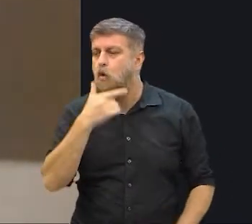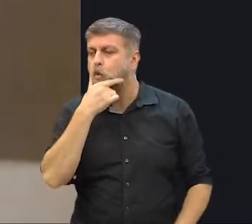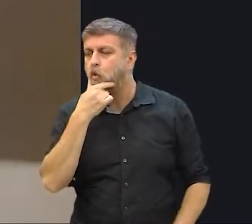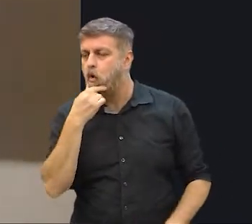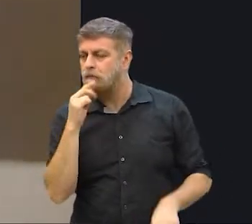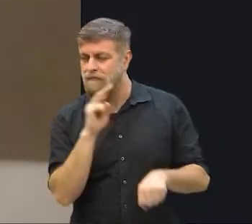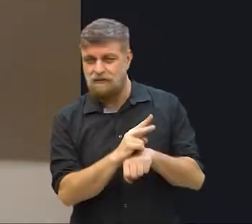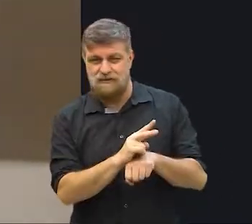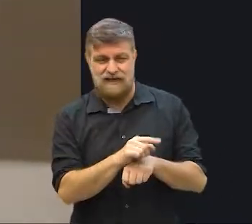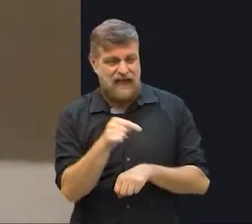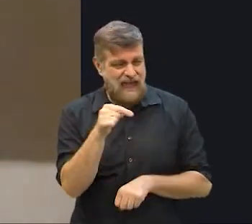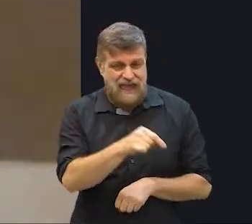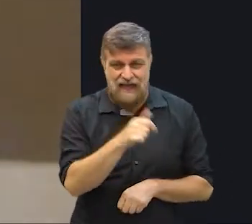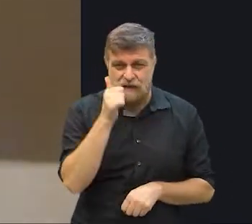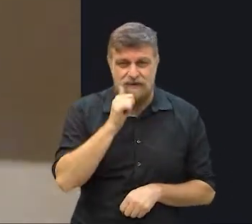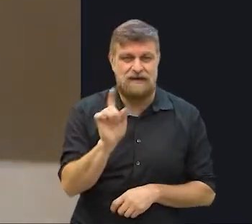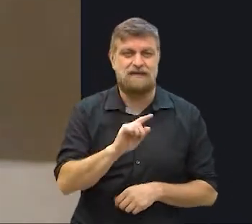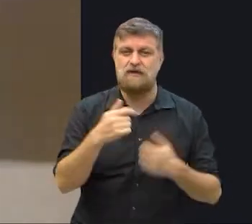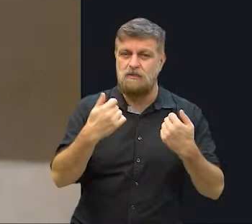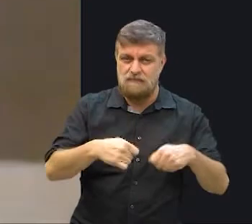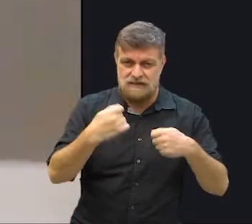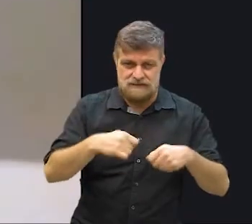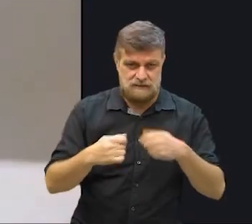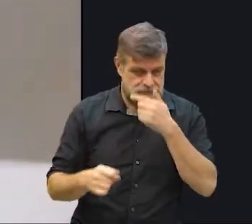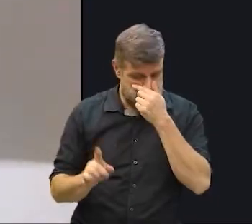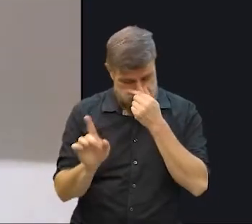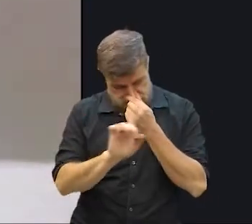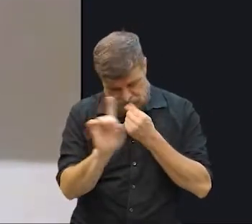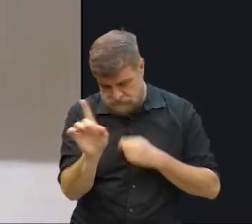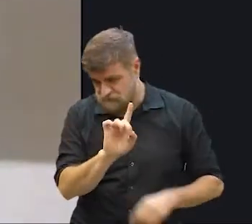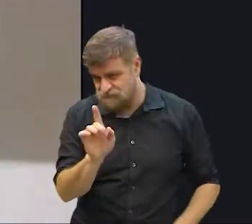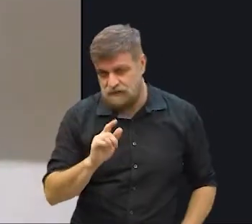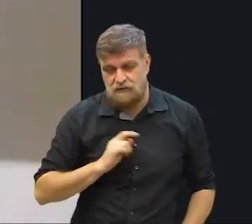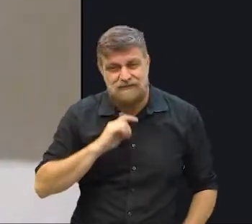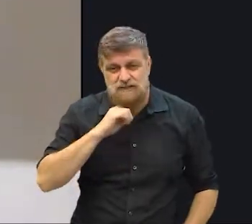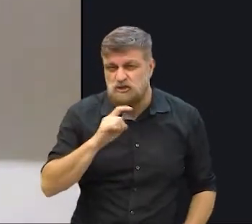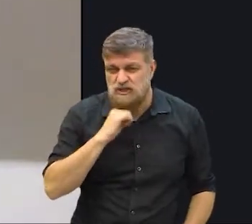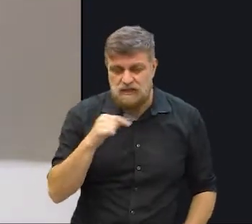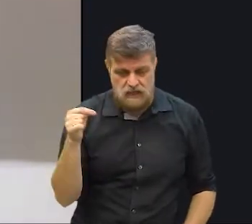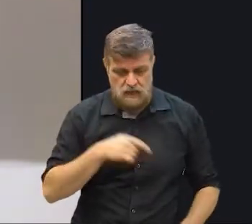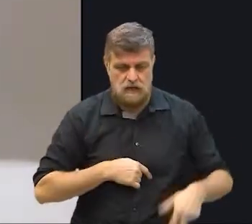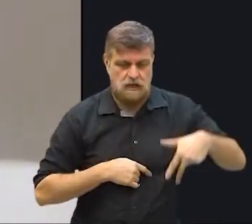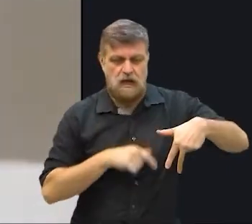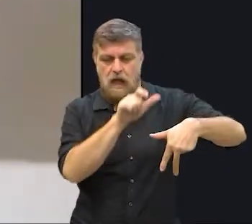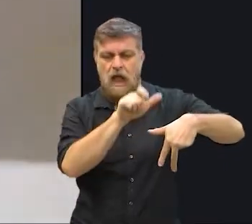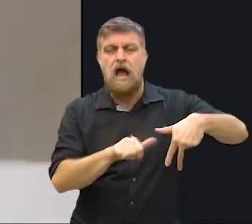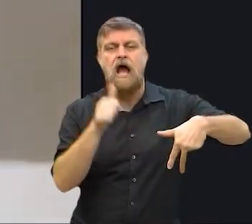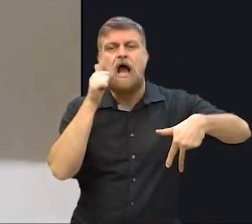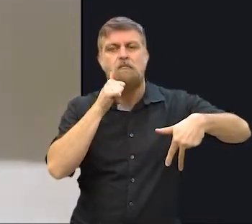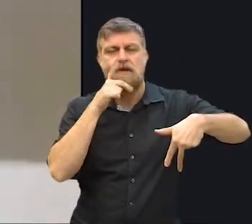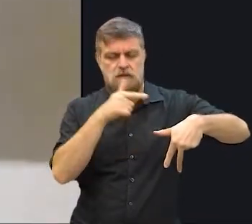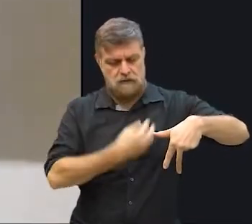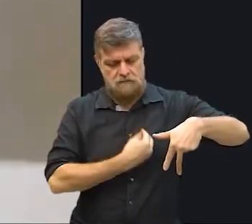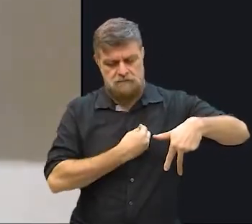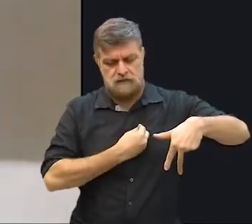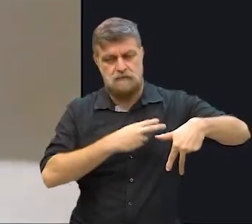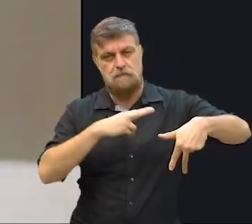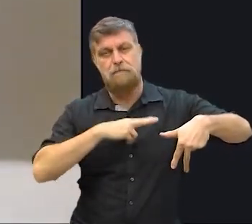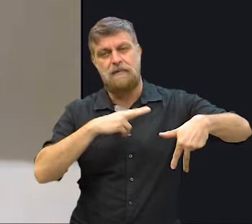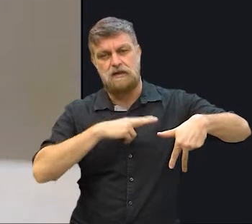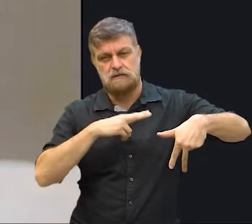de alguém a proteger, porque isso é machismo. A mulher não precisa de ninguém protegendo a